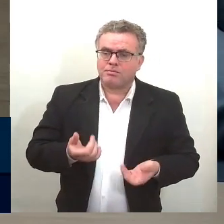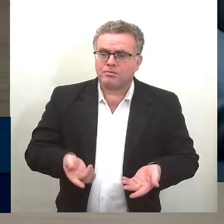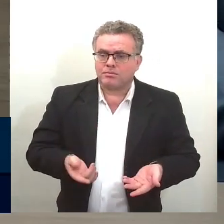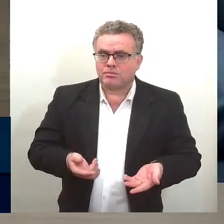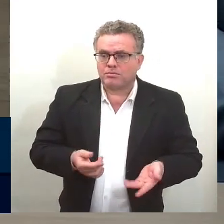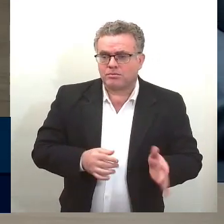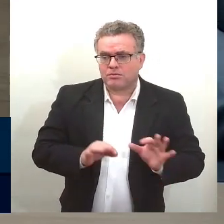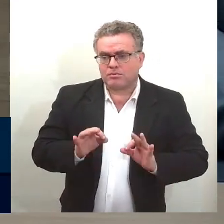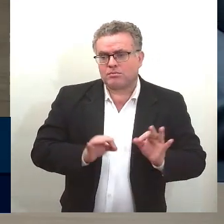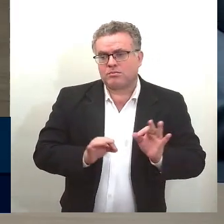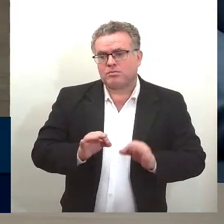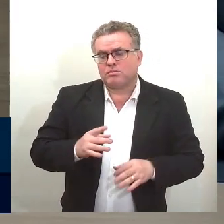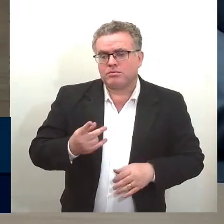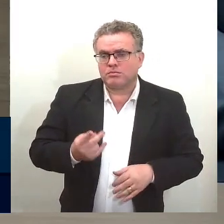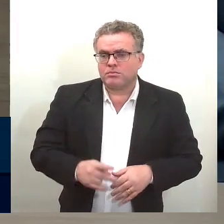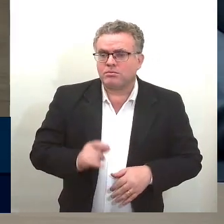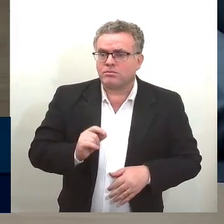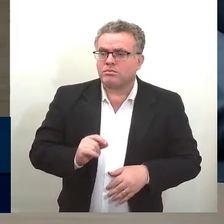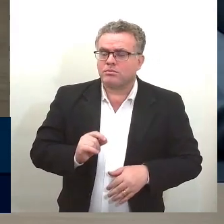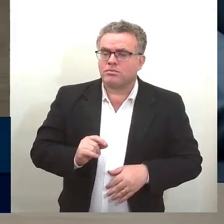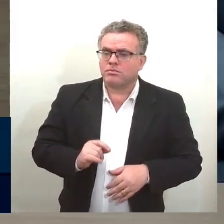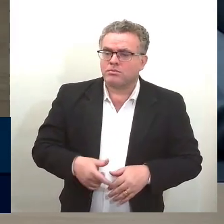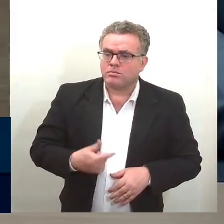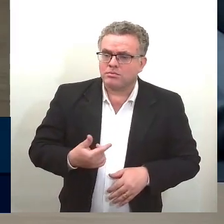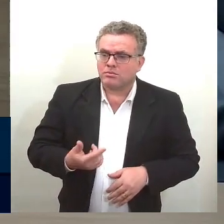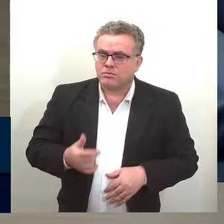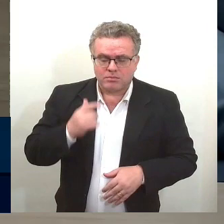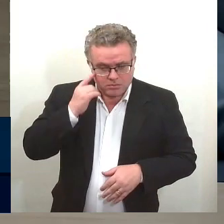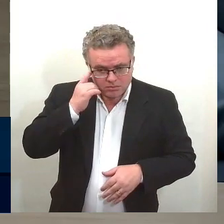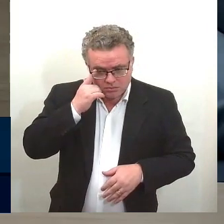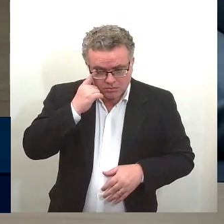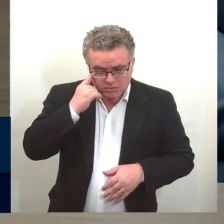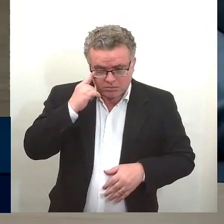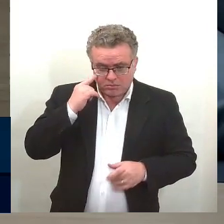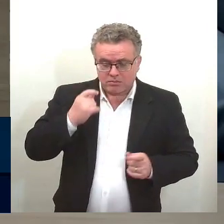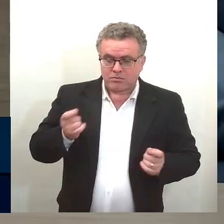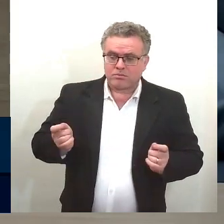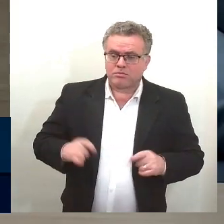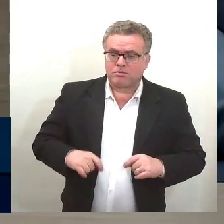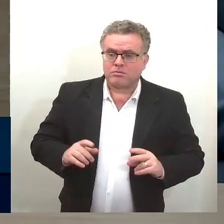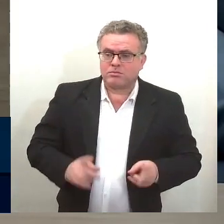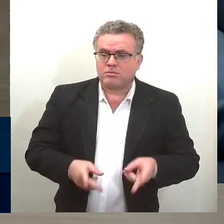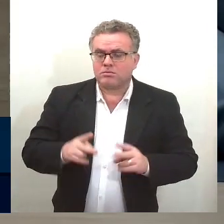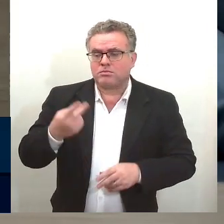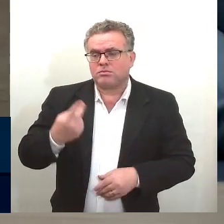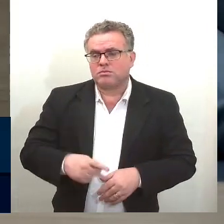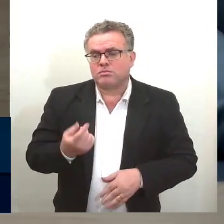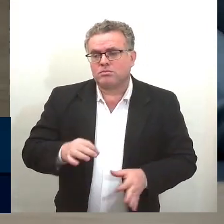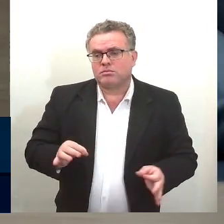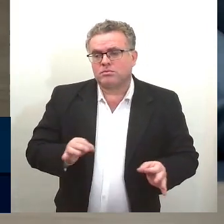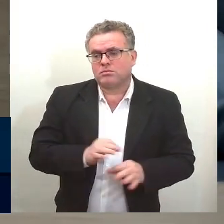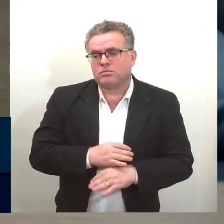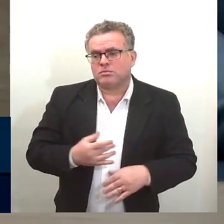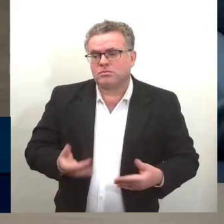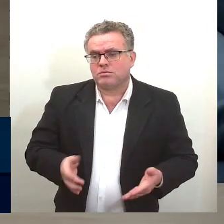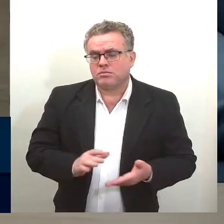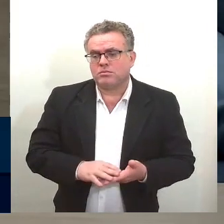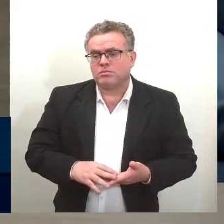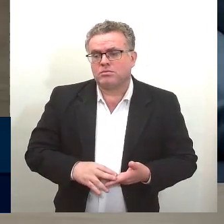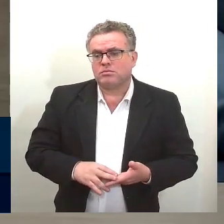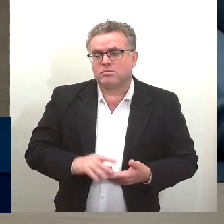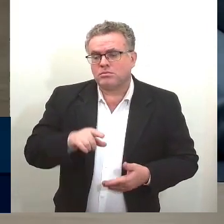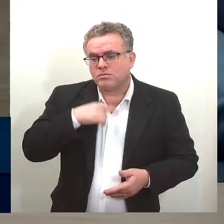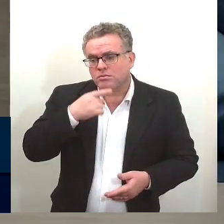na ponta, que é o benefício maior, que é o nosso cidadão. Eu só fiquei com a dúvida com relação a essa questão do resultado primário